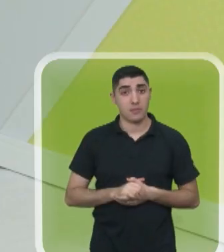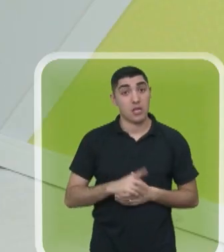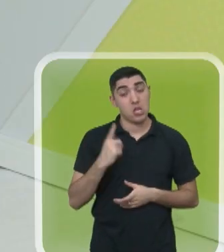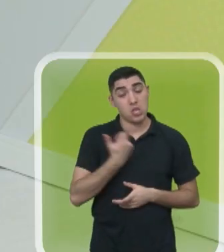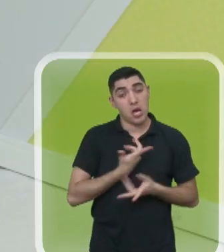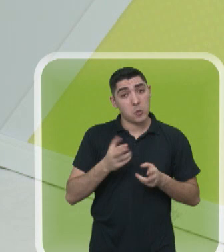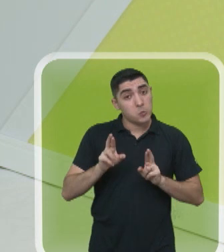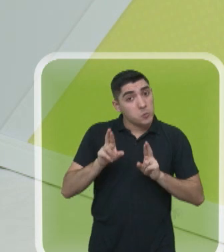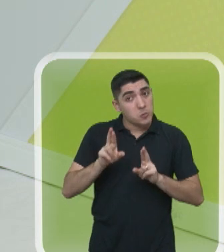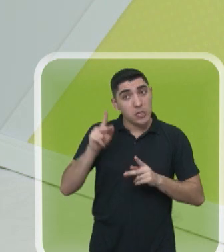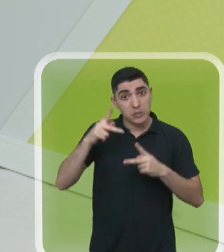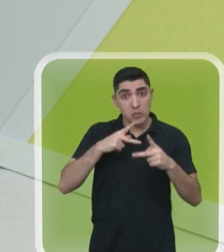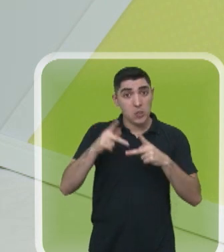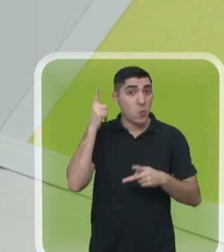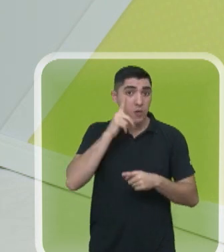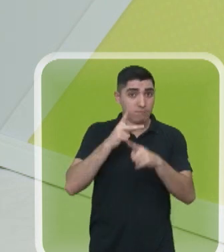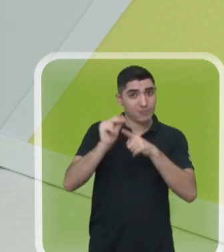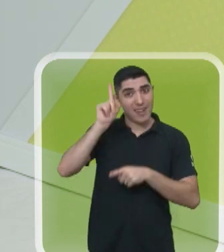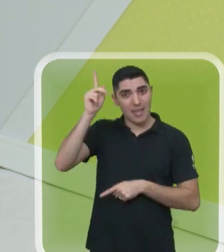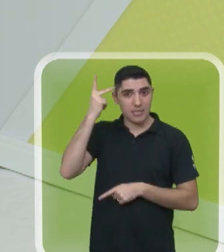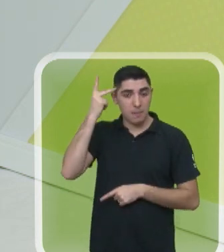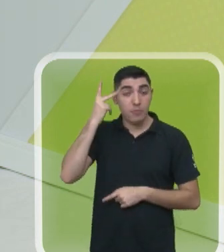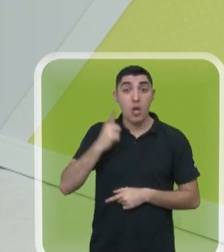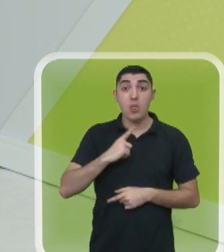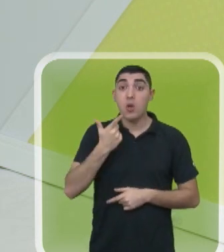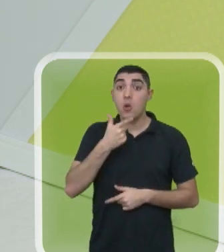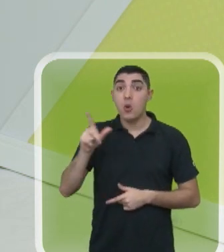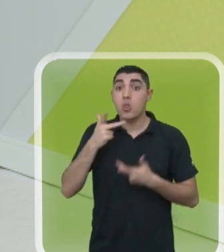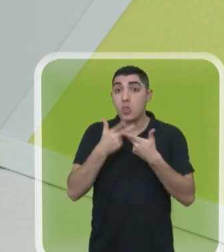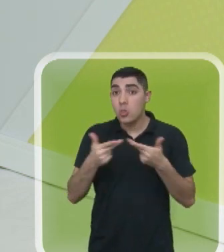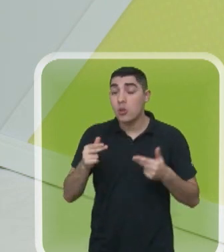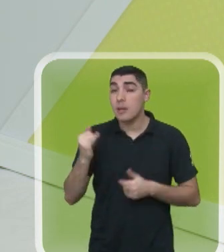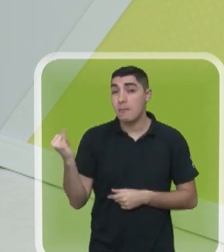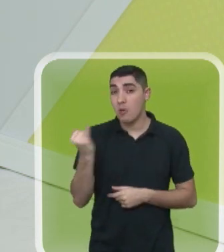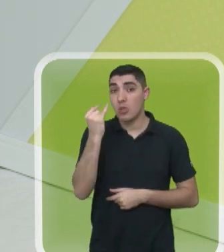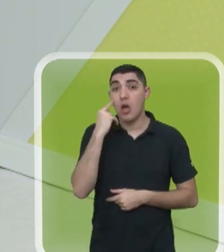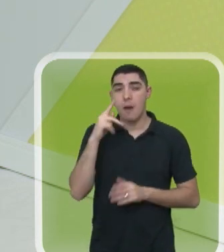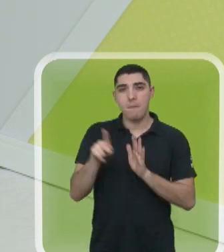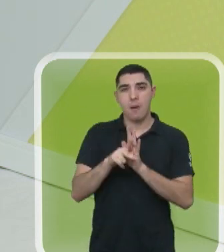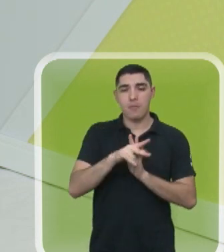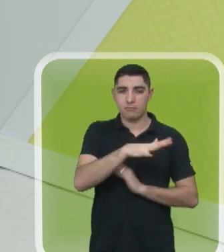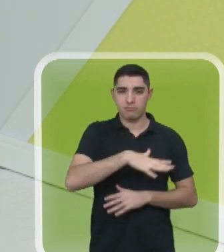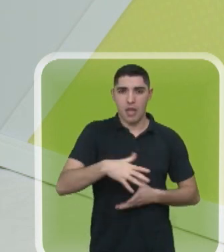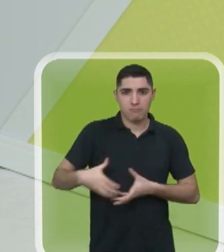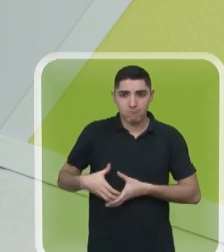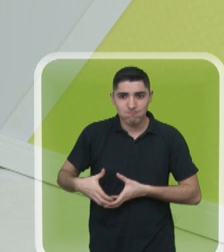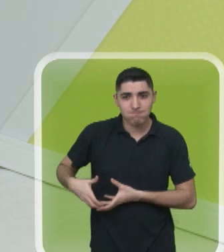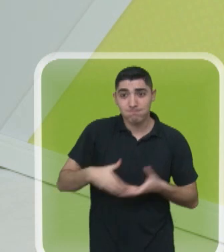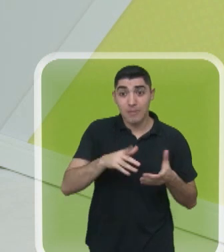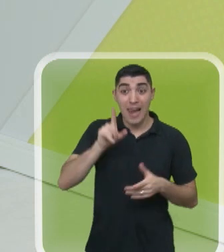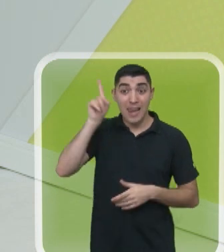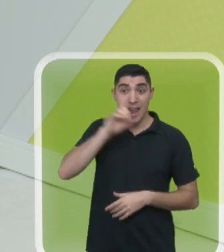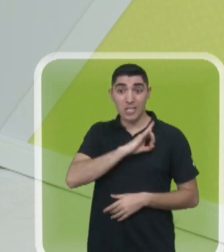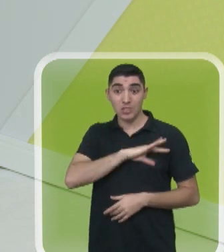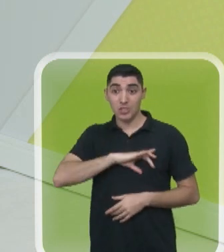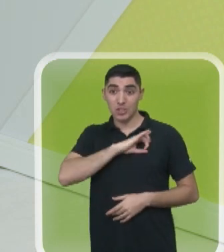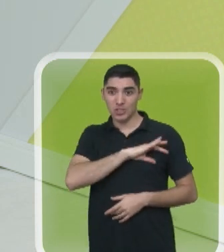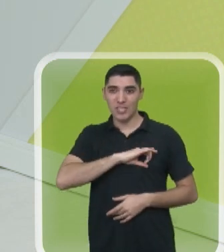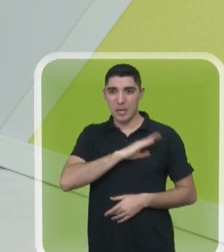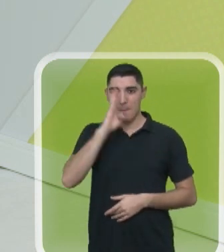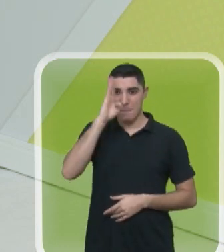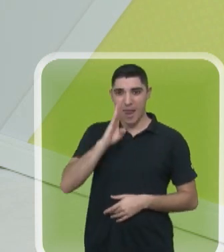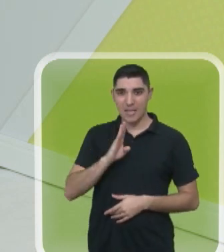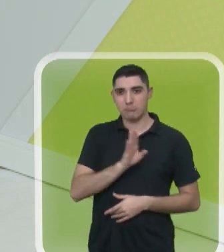José trazer uma vitória lá de São Paulo. Brunão, uma notícia interessante. A seleção brasileira masculina de rugby 15 está no Chile, onde ontem enfrentou a